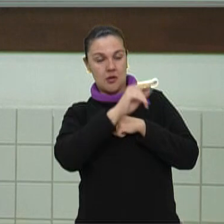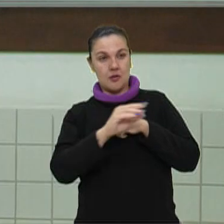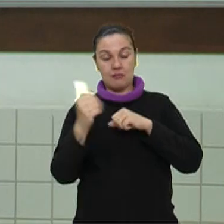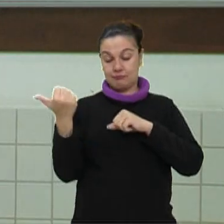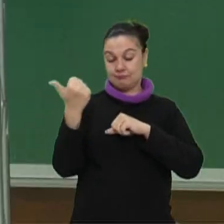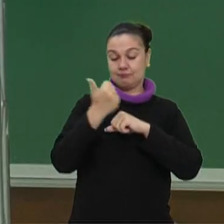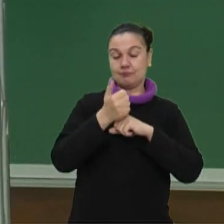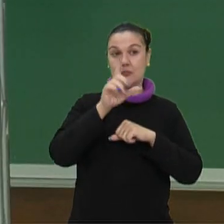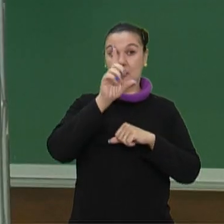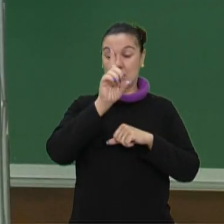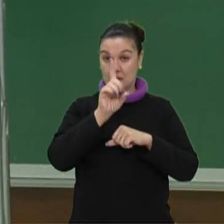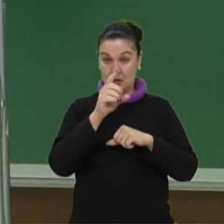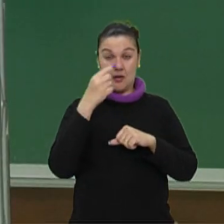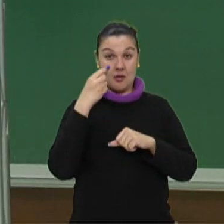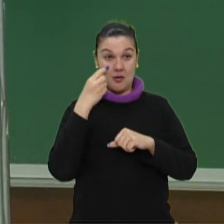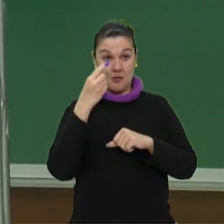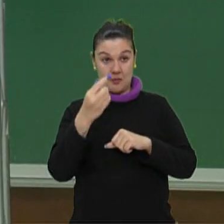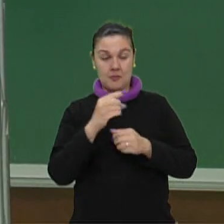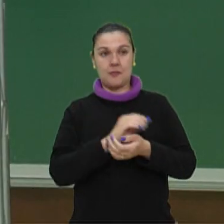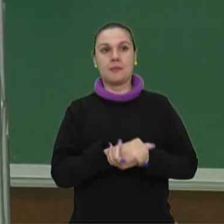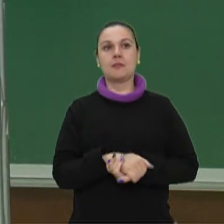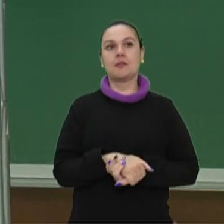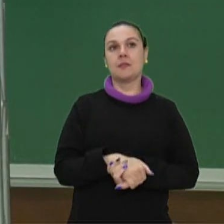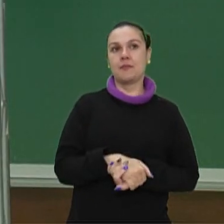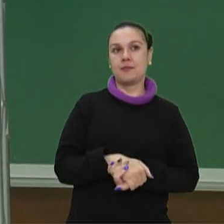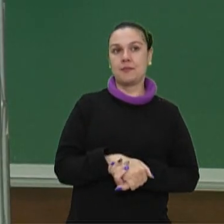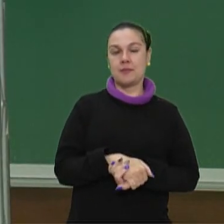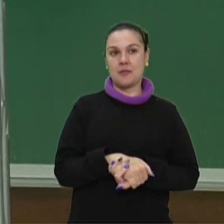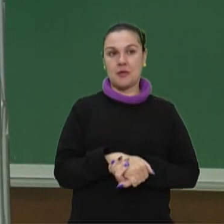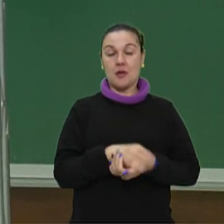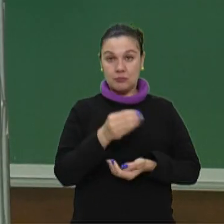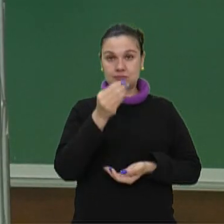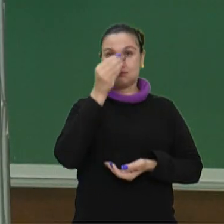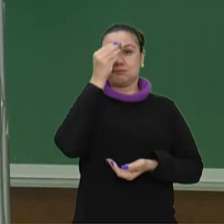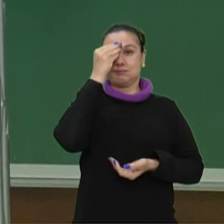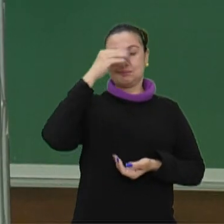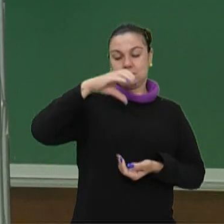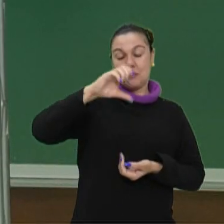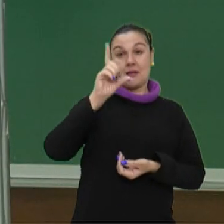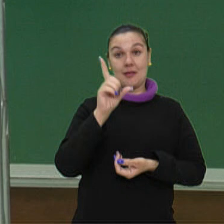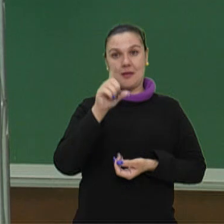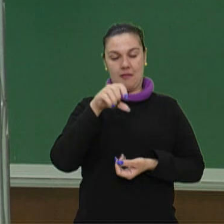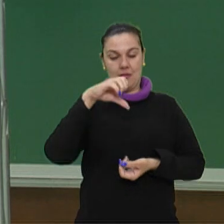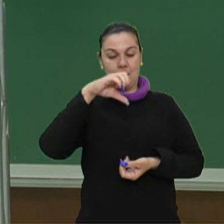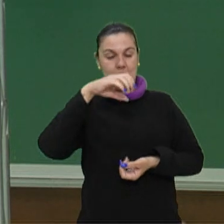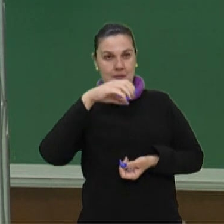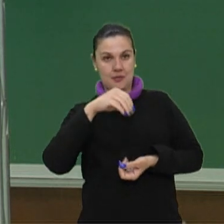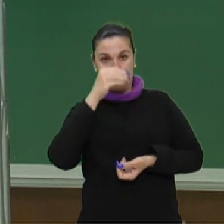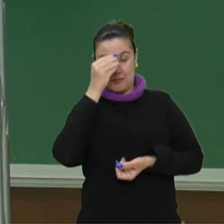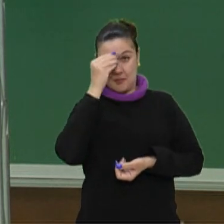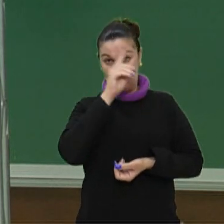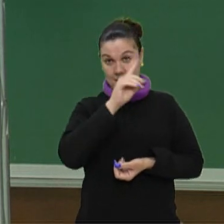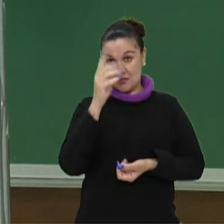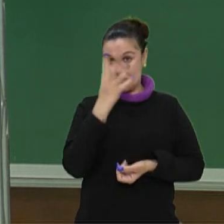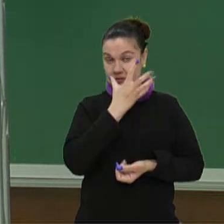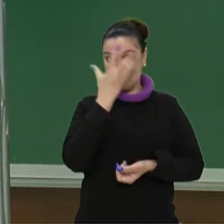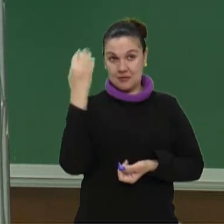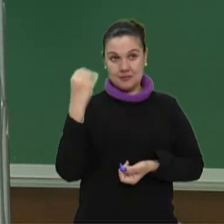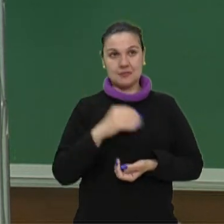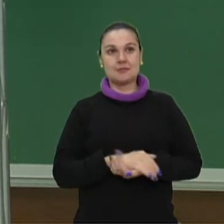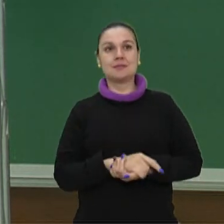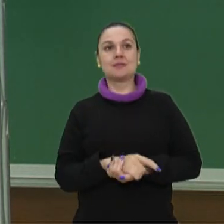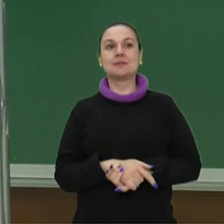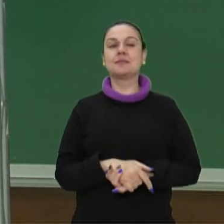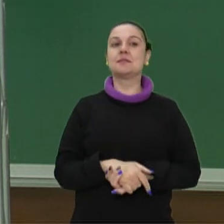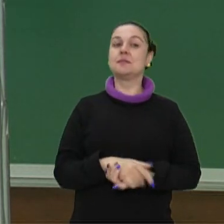D. Veja o que acontece. Primeiro que vou, né, escrever aqui que o número de diagonais é 90, para eu não esquecer, né? E vamos